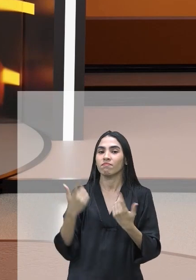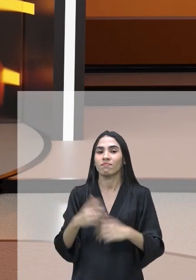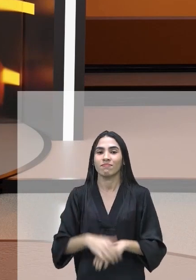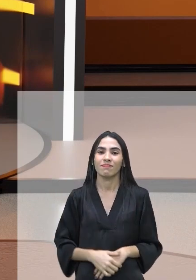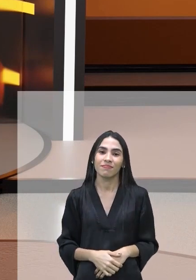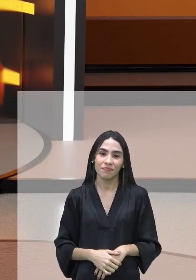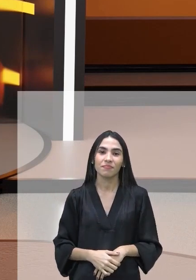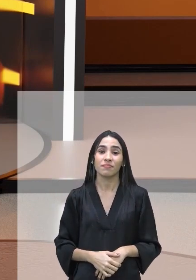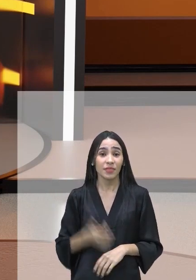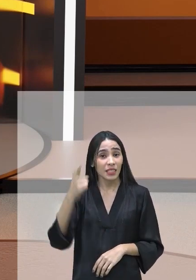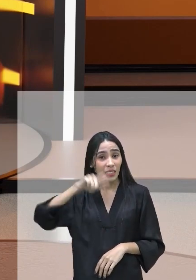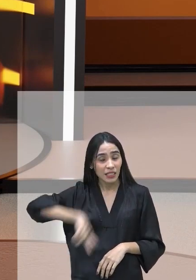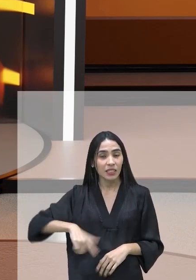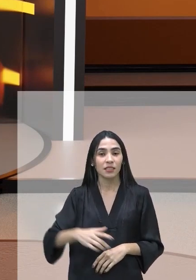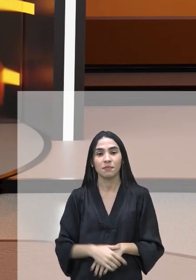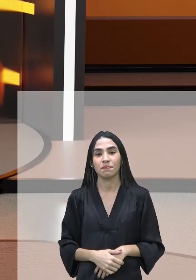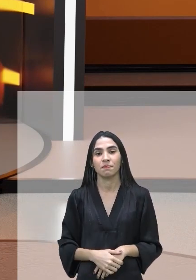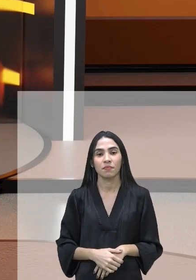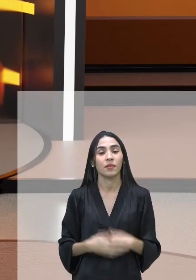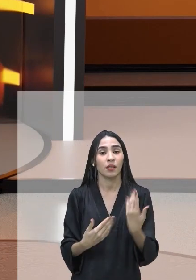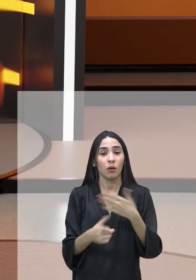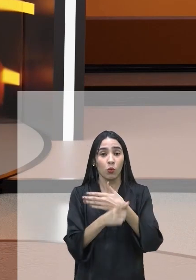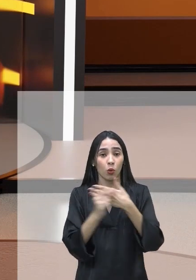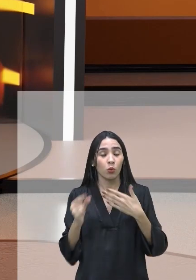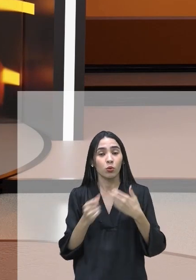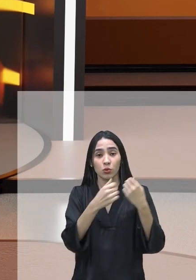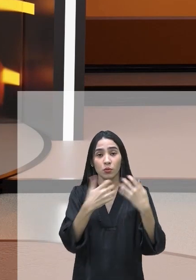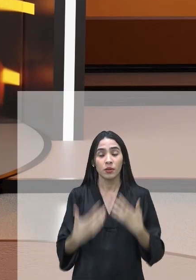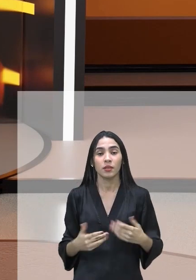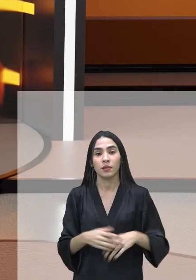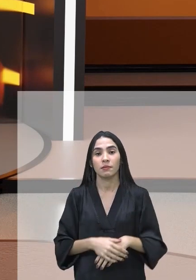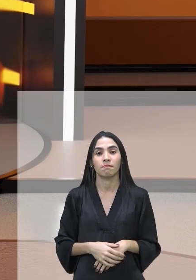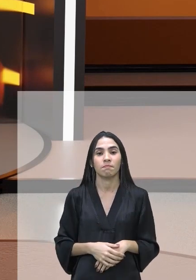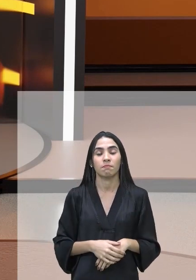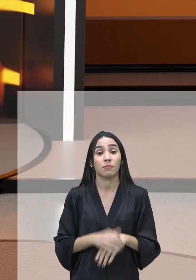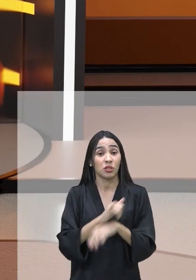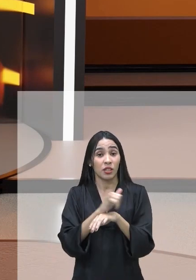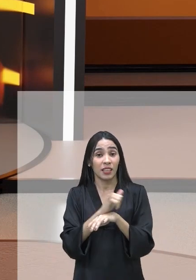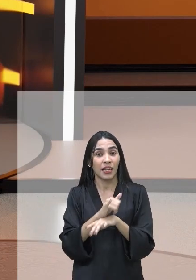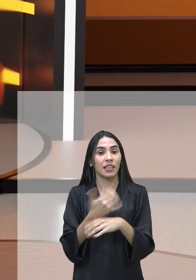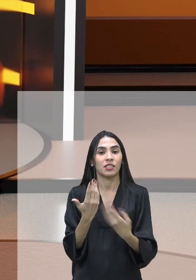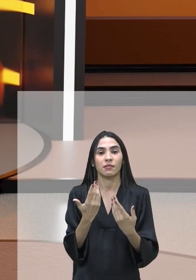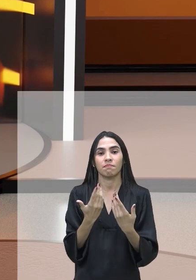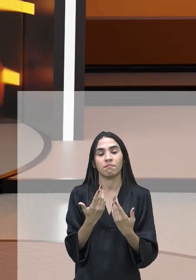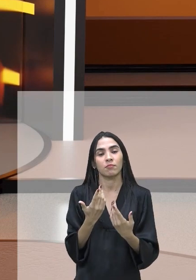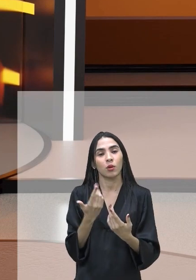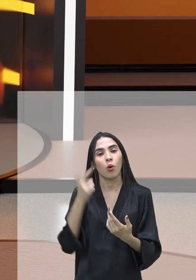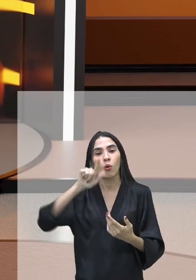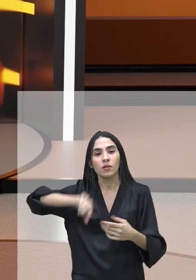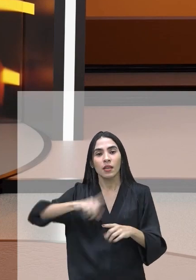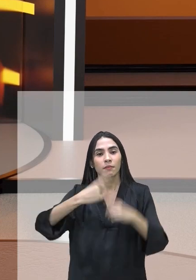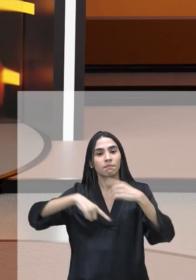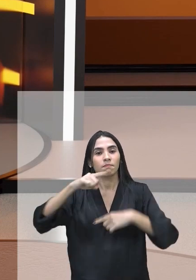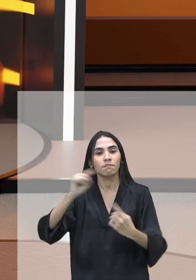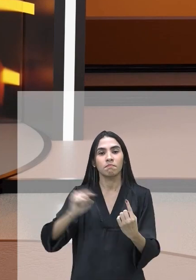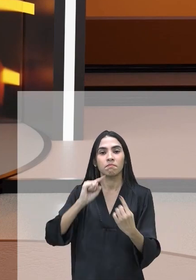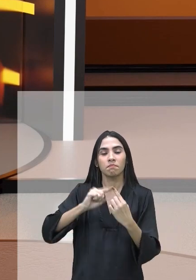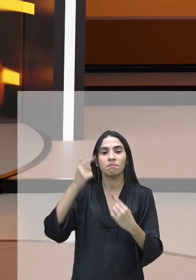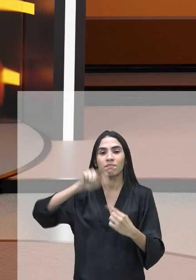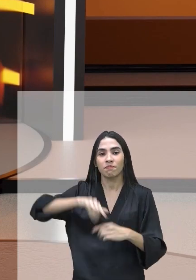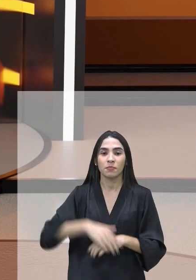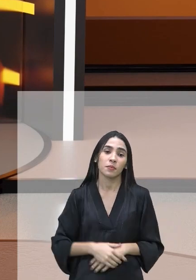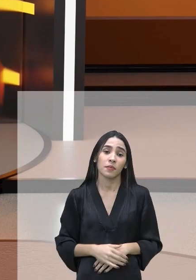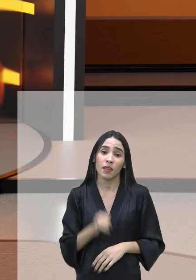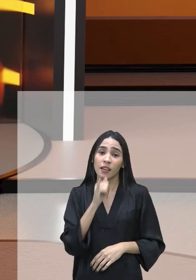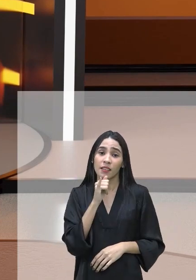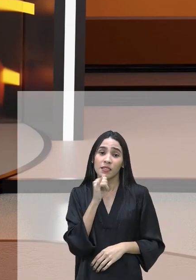Sim, um jogo. Para Pierre Bourdieu vai ser isso, um jogo onde vão atingir os seus objetivos. No caso